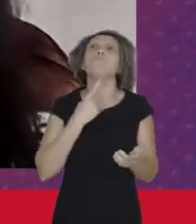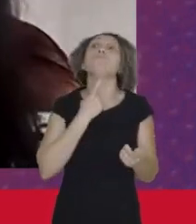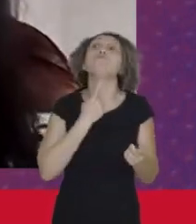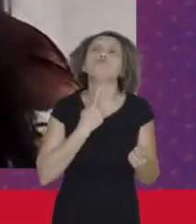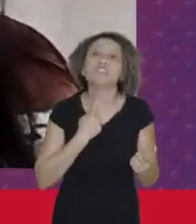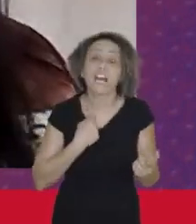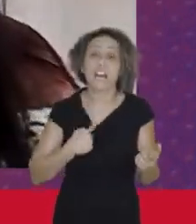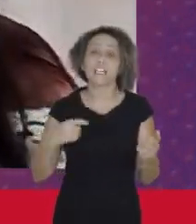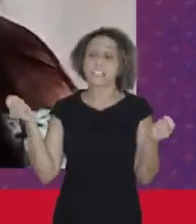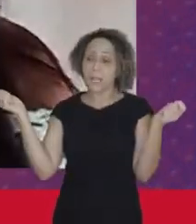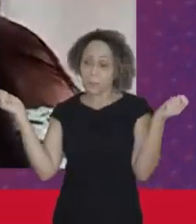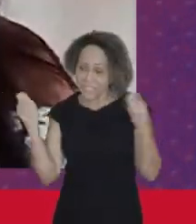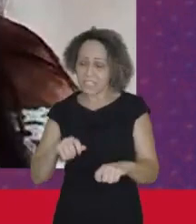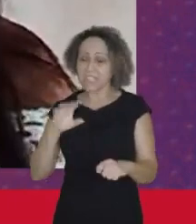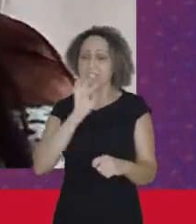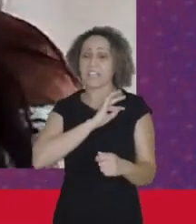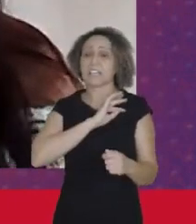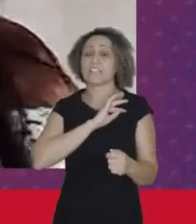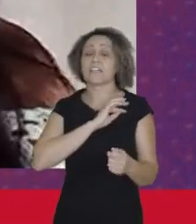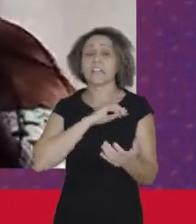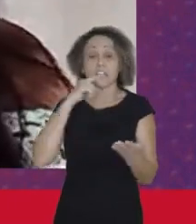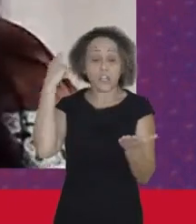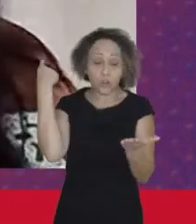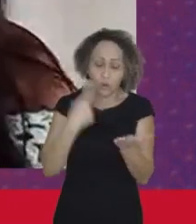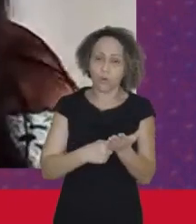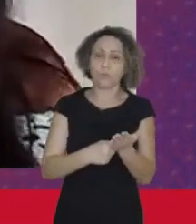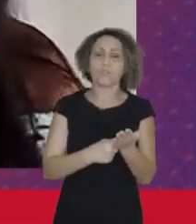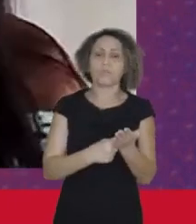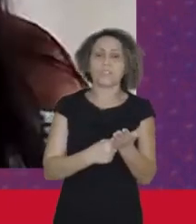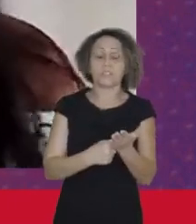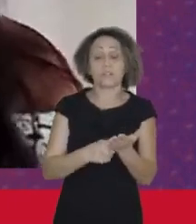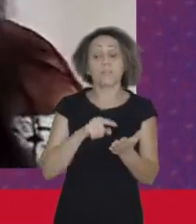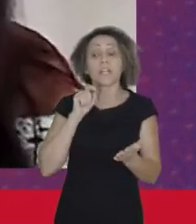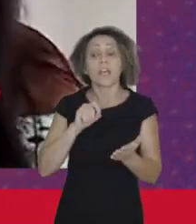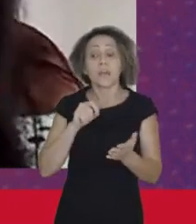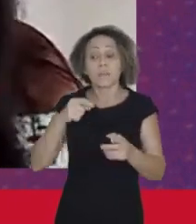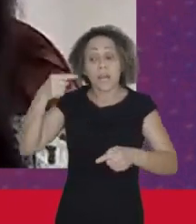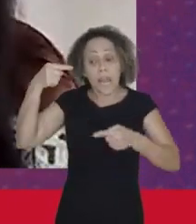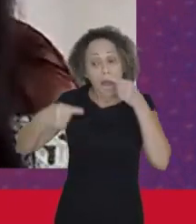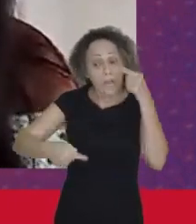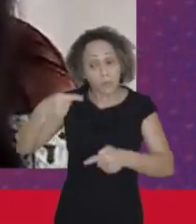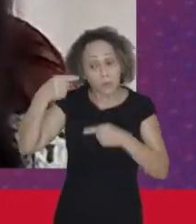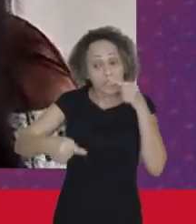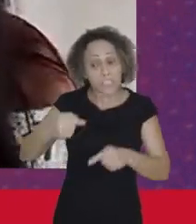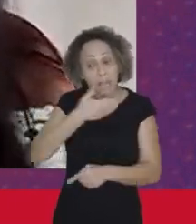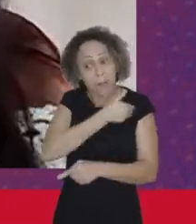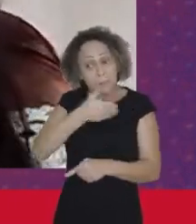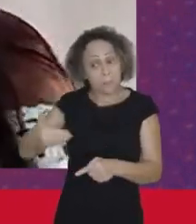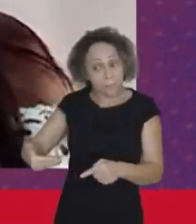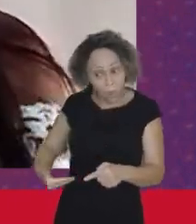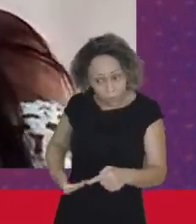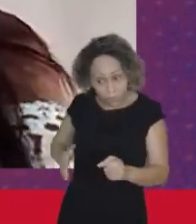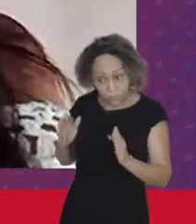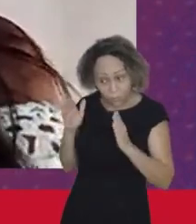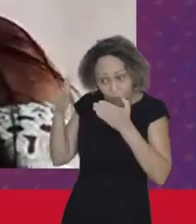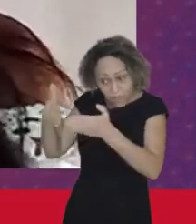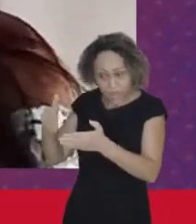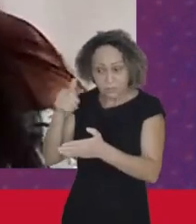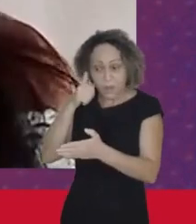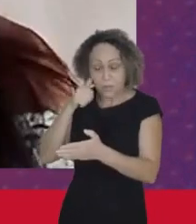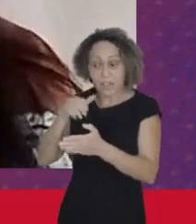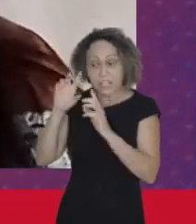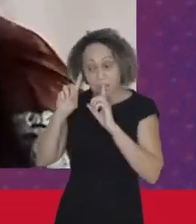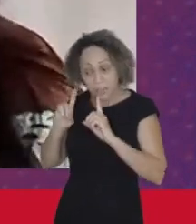compromisso para poder fazer com que as políticas públicas, nesse caso, para as mulheres com deficiências, elas sejam